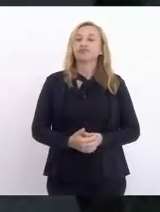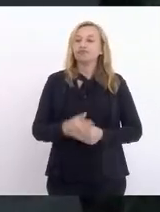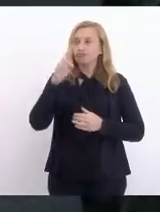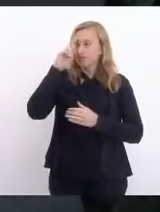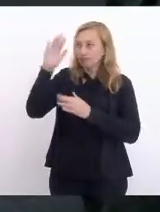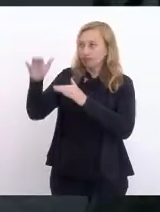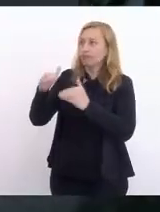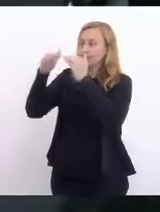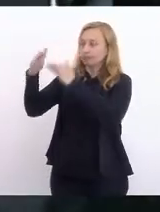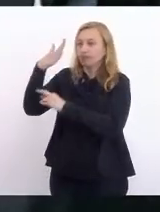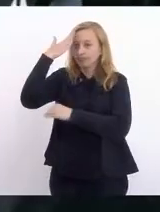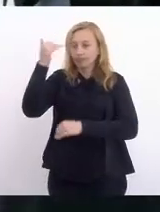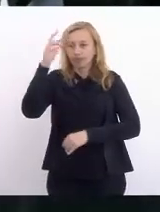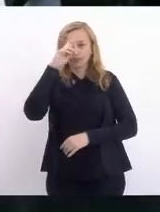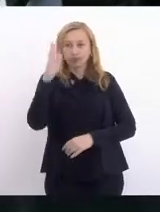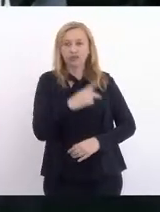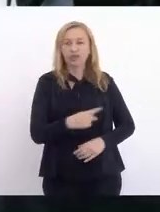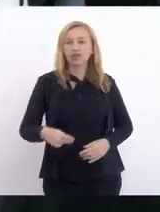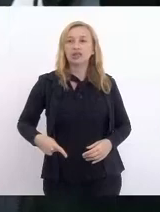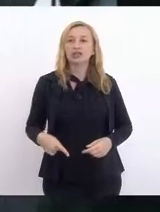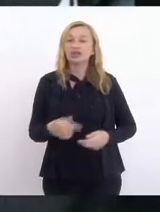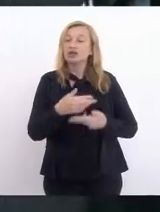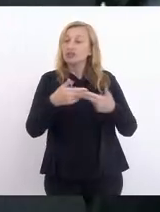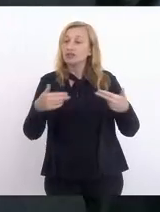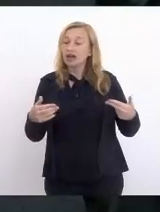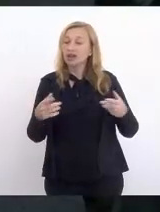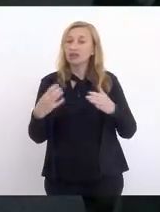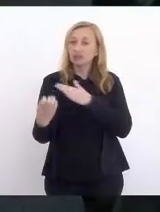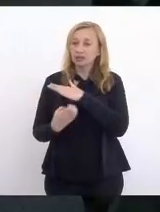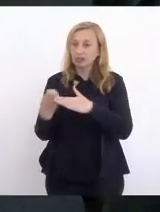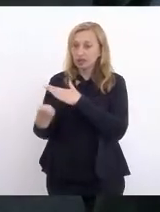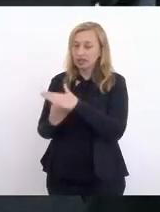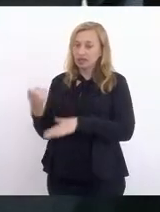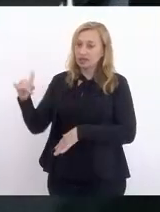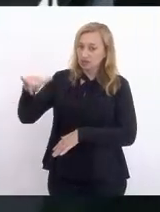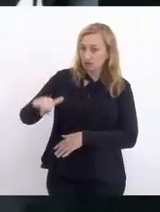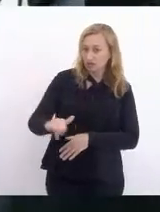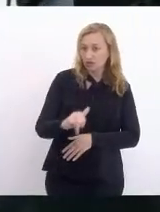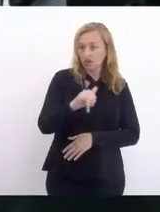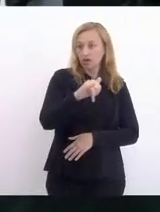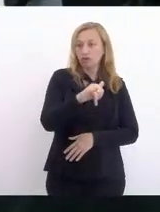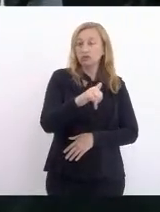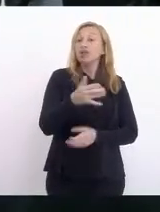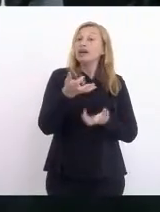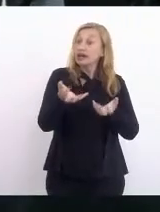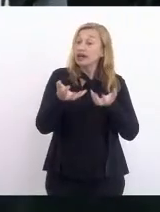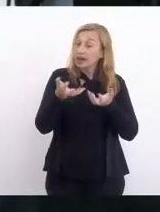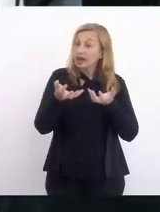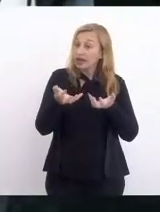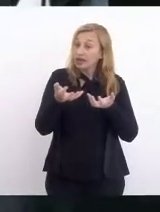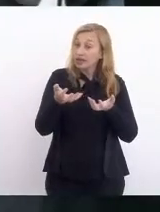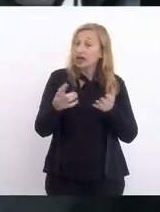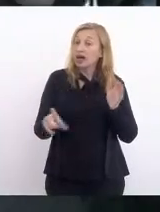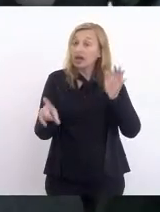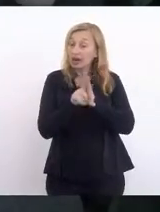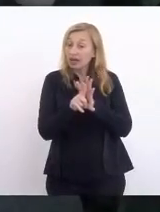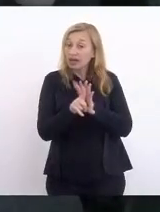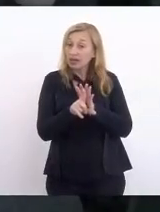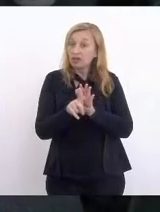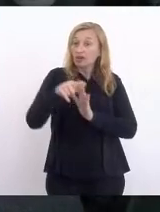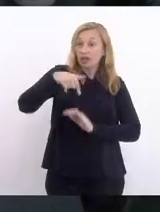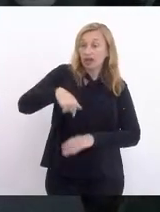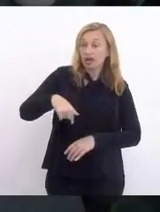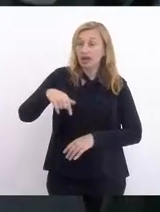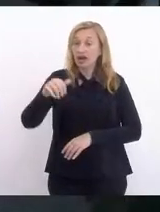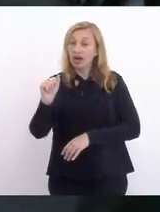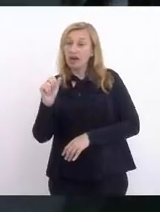excelência sabe se o presidente que muitas empresas de aviação estão querendo aderir à lei do que a ver